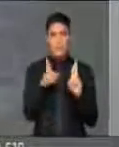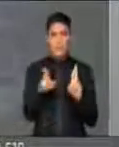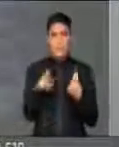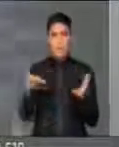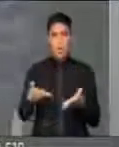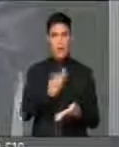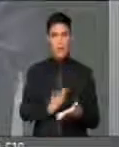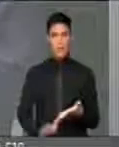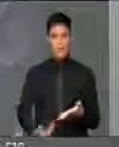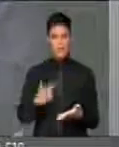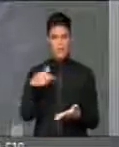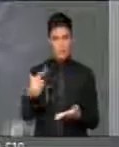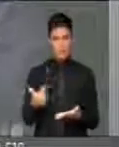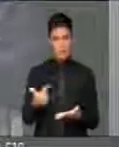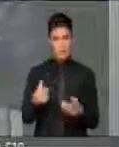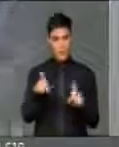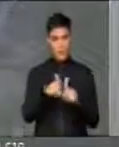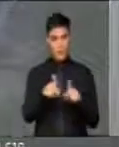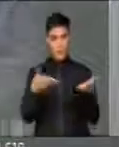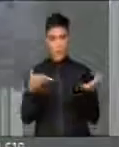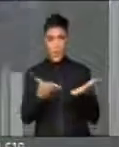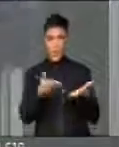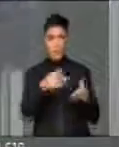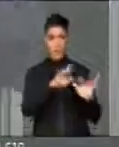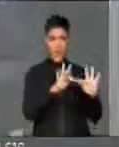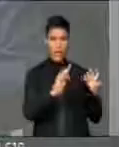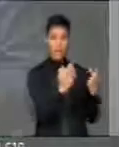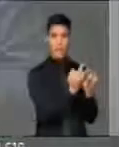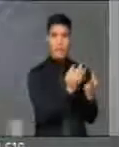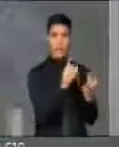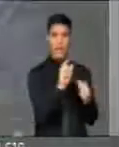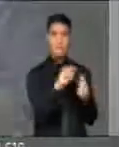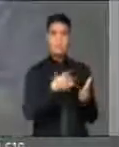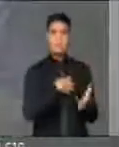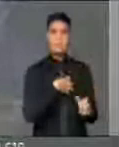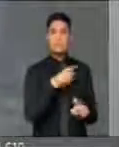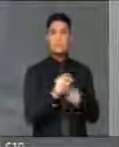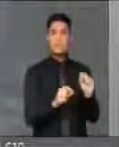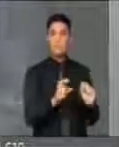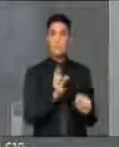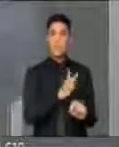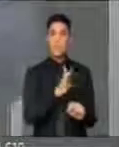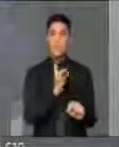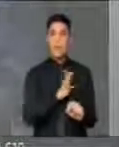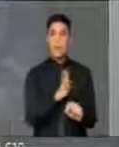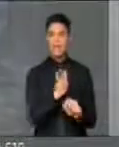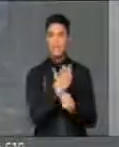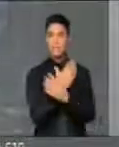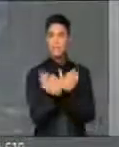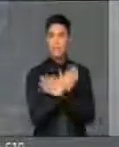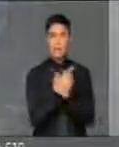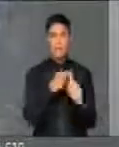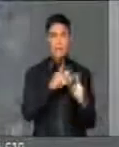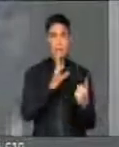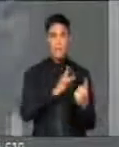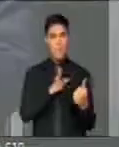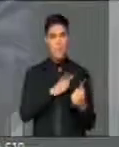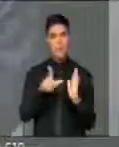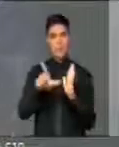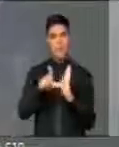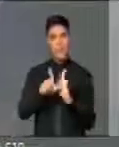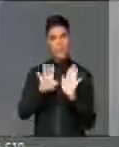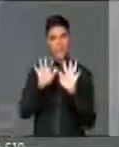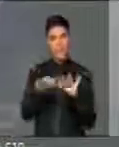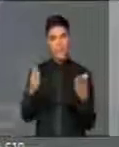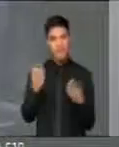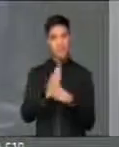que está presente na vida das famílias é medo. Medo do desemprego, medo de fechar o seu negócio,